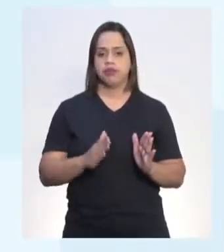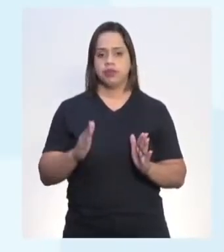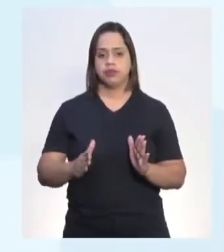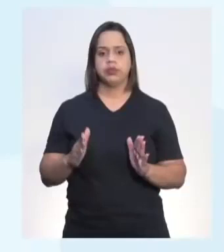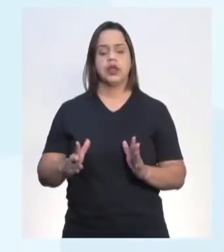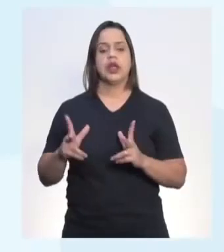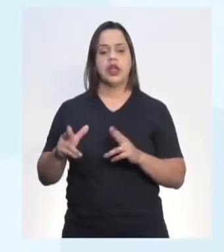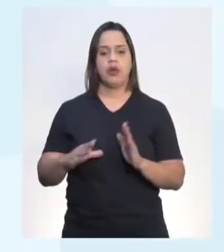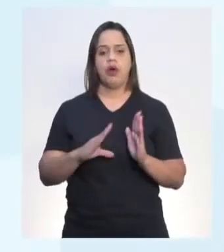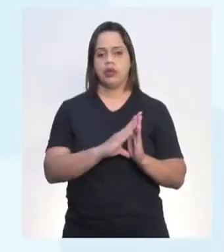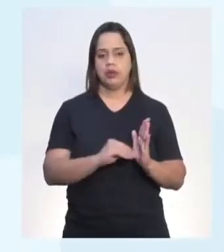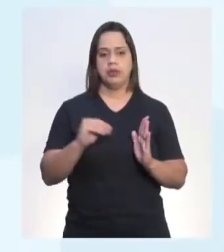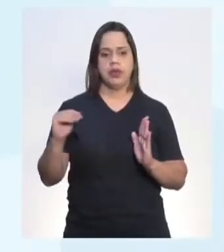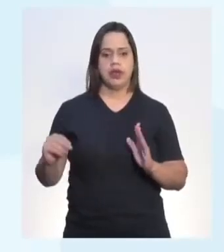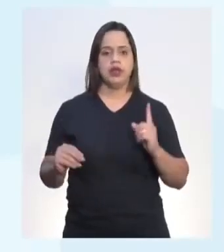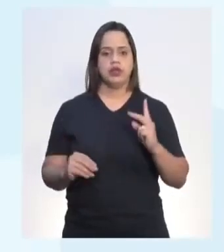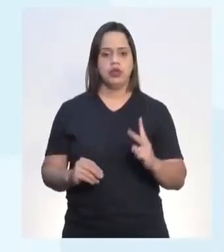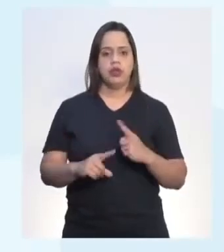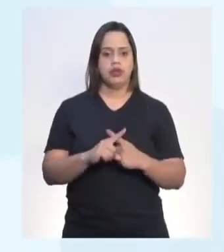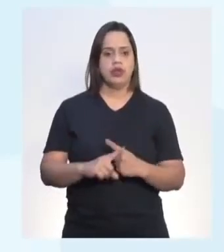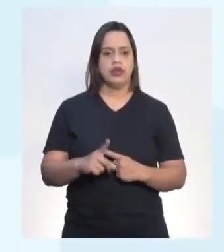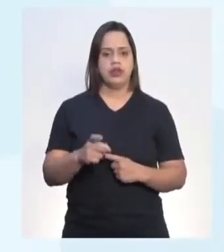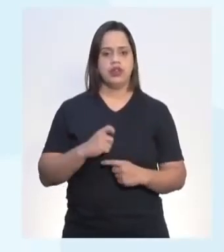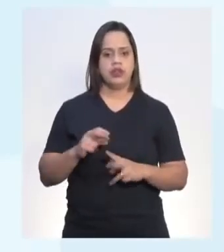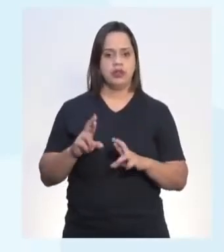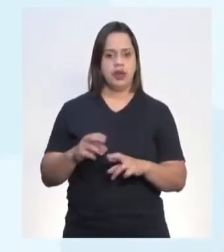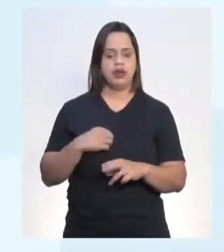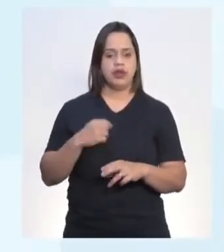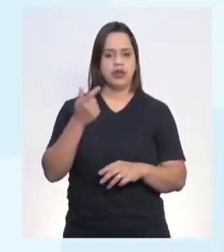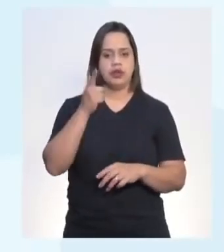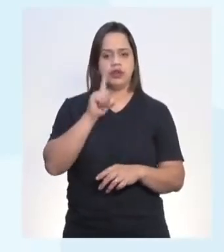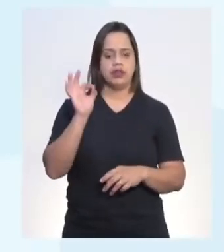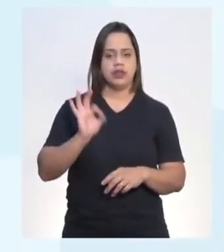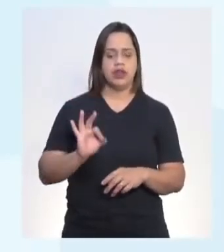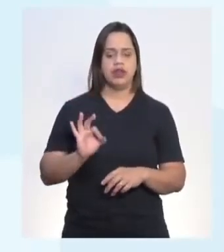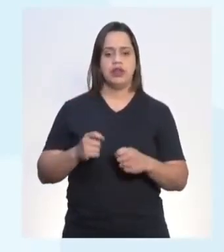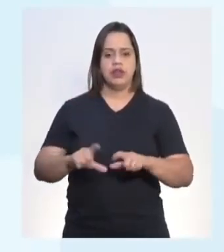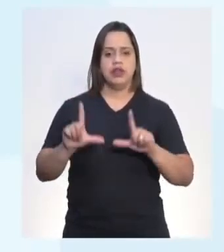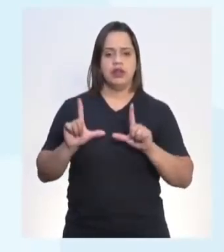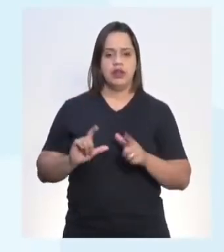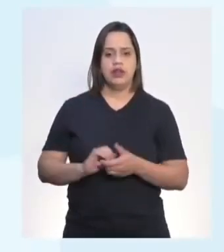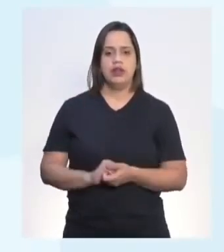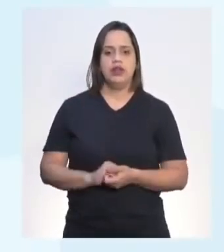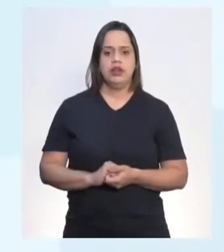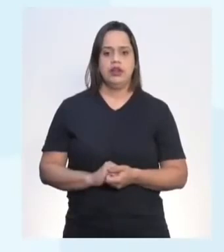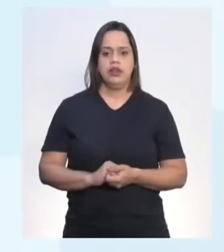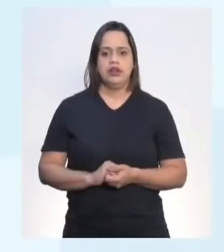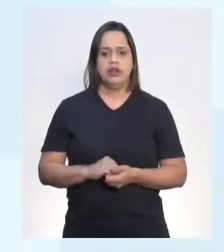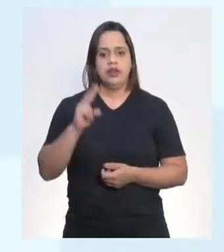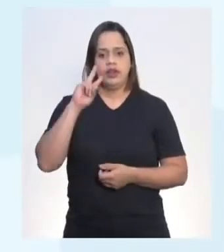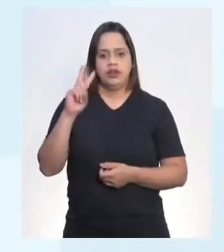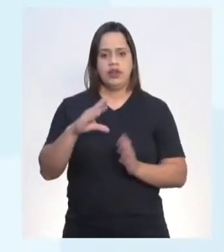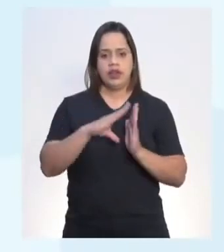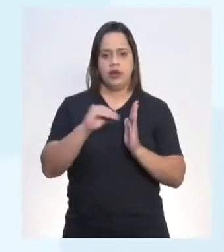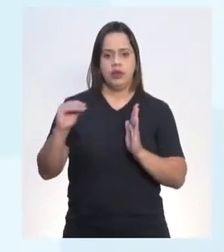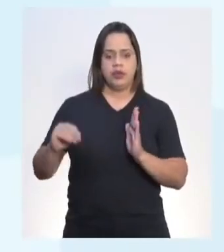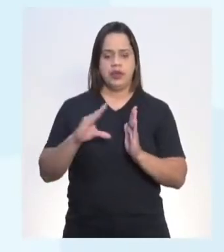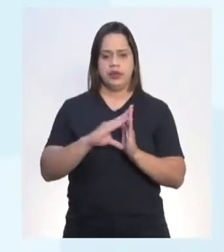aqui, ó. 2 vezes x, só espero que caiba na lousa. 2 vezes 8, já ficou um xizinho feio de novo aqui no